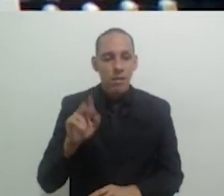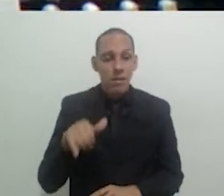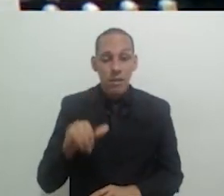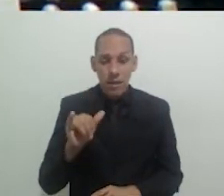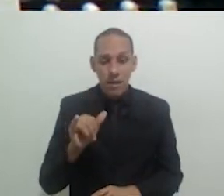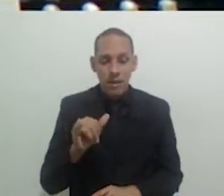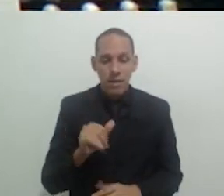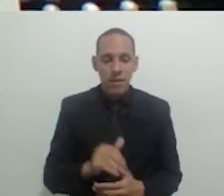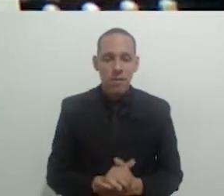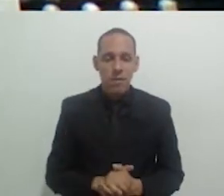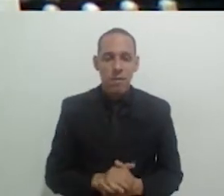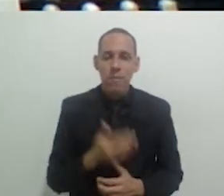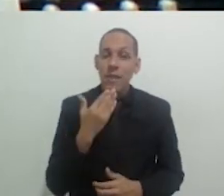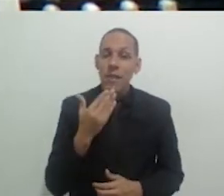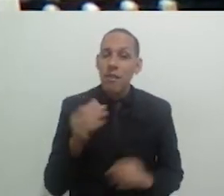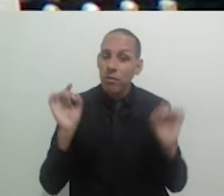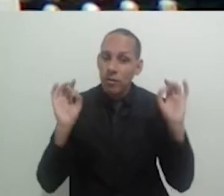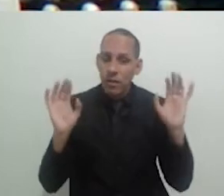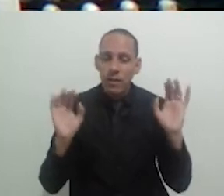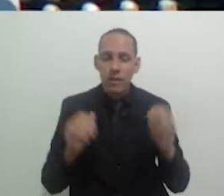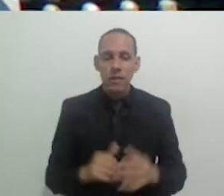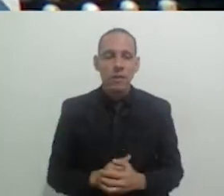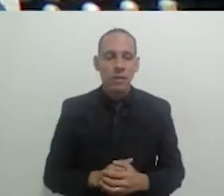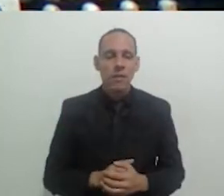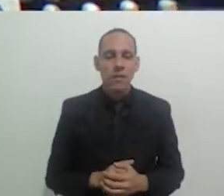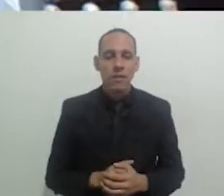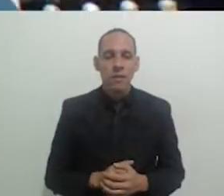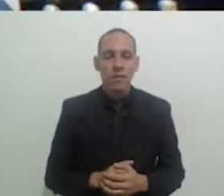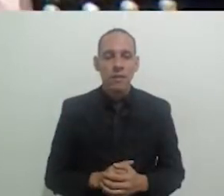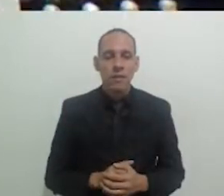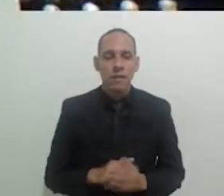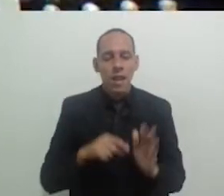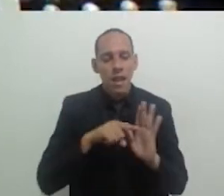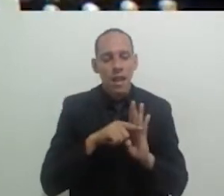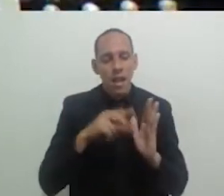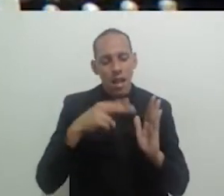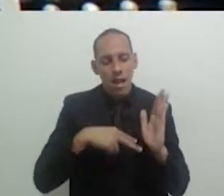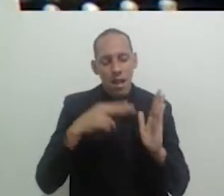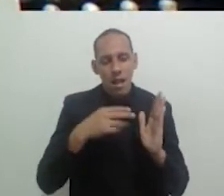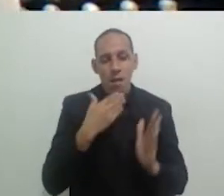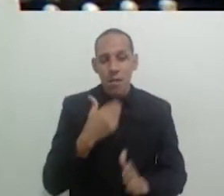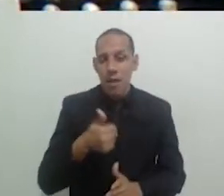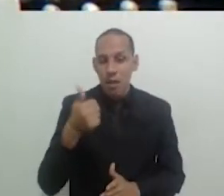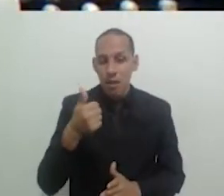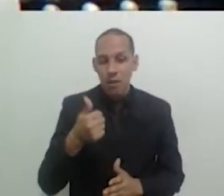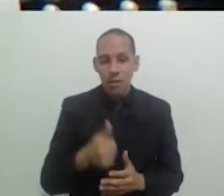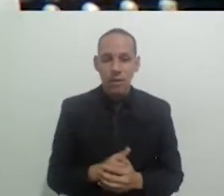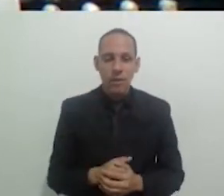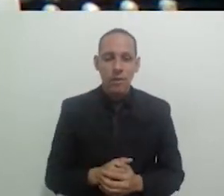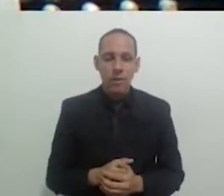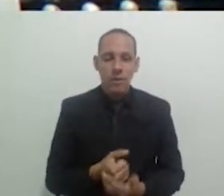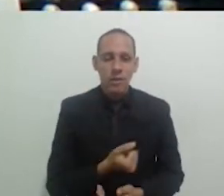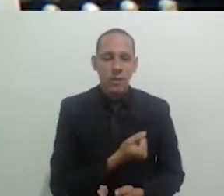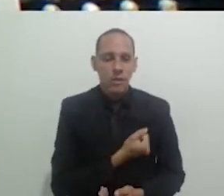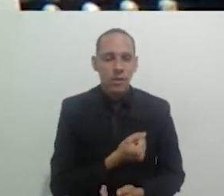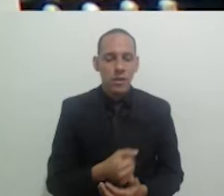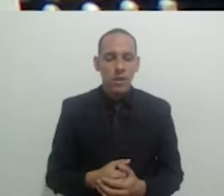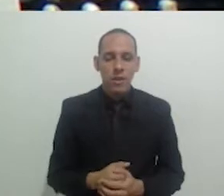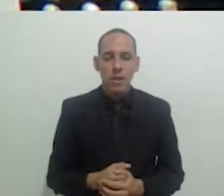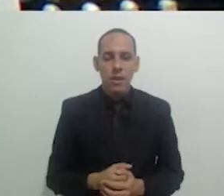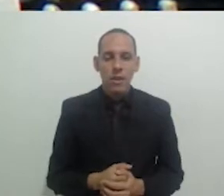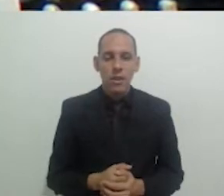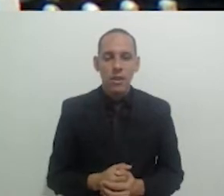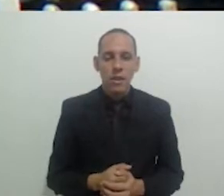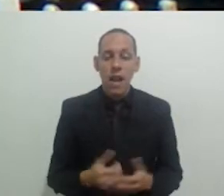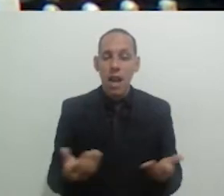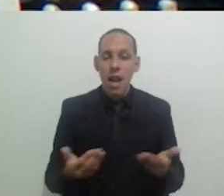pediu destaque para melhor analisar. Número deve ser matéria semelhante aqui.